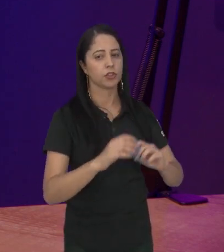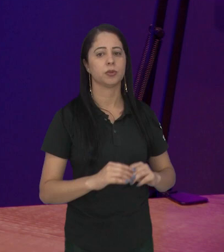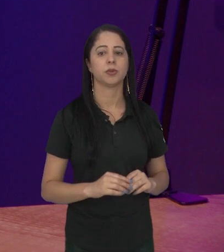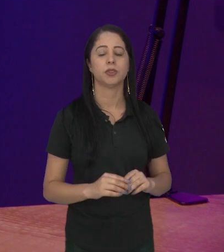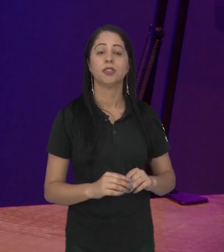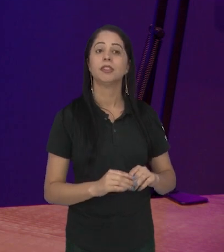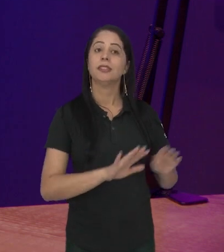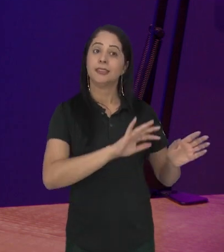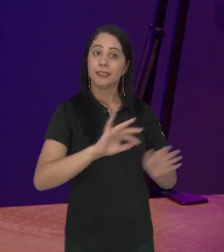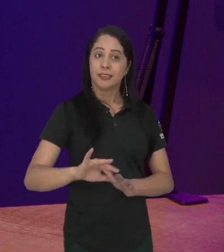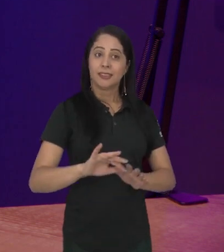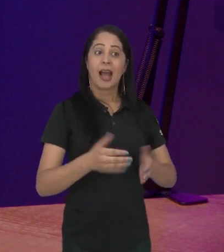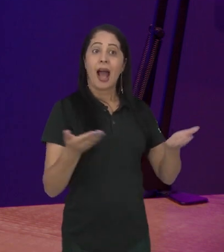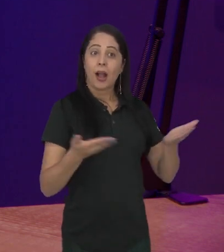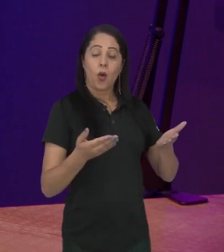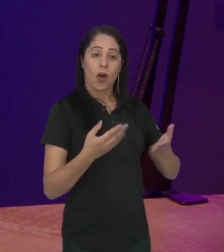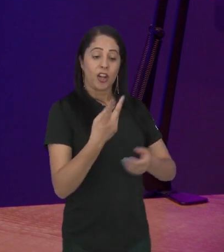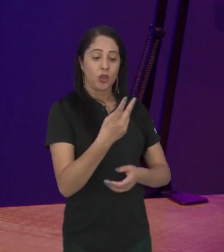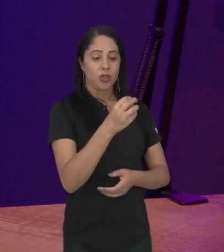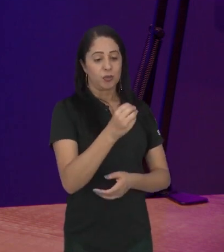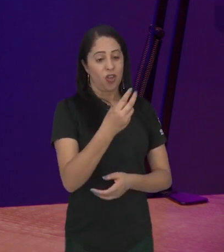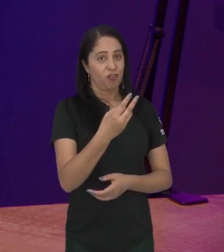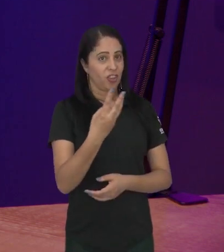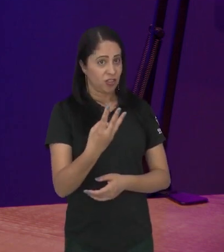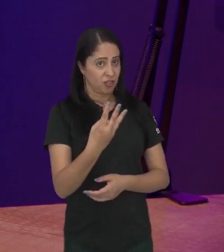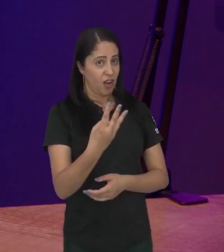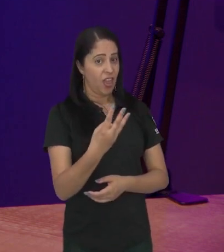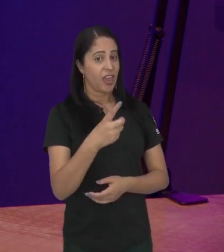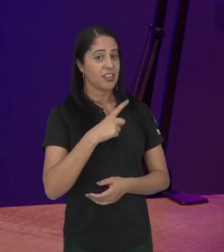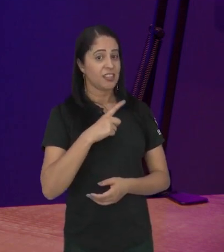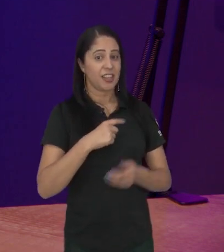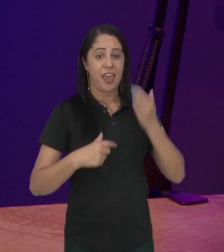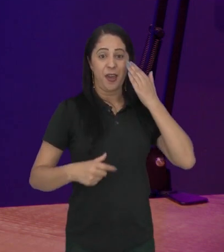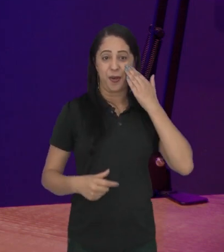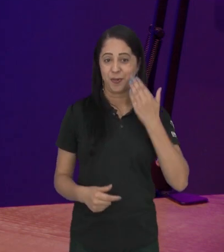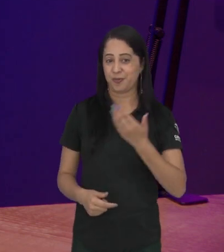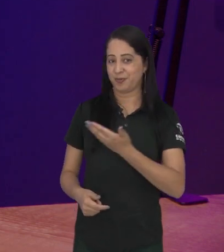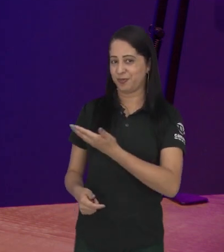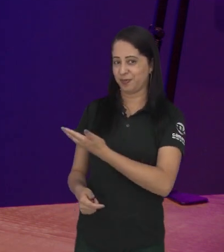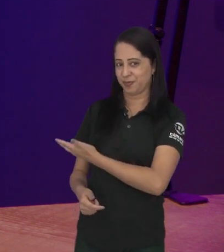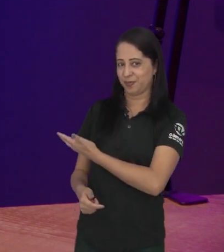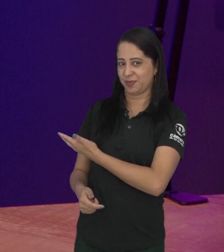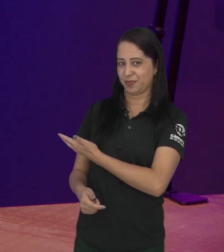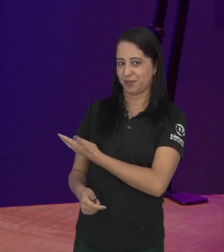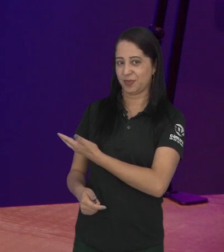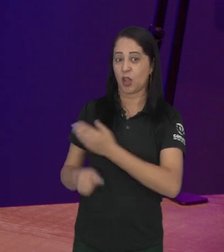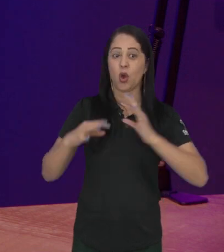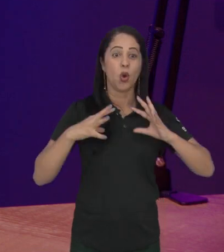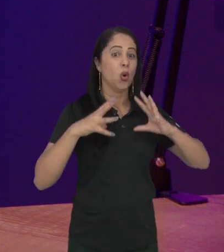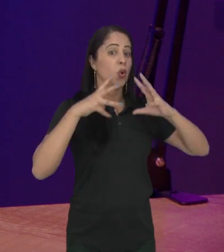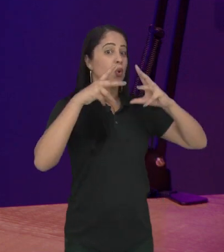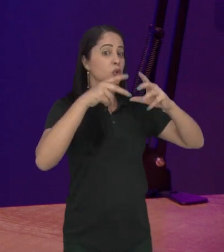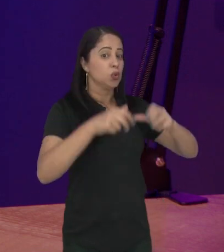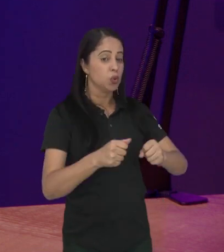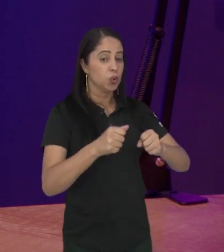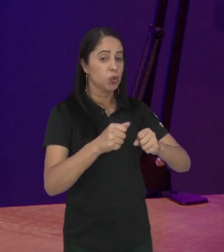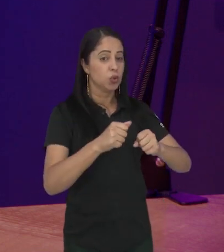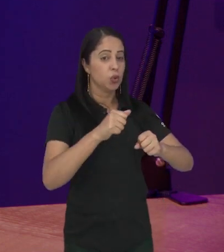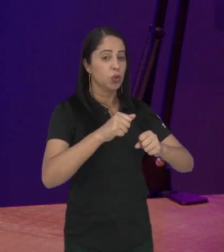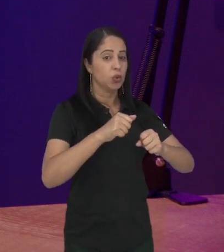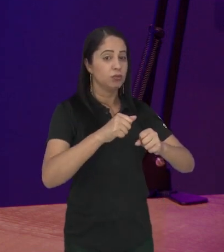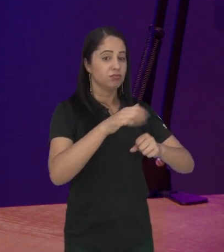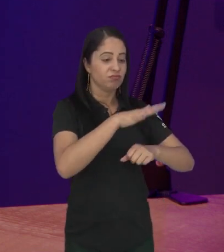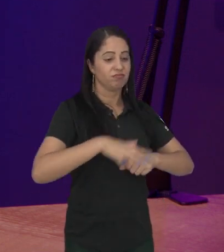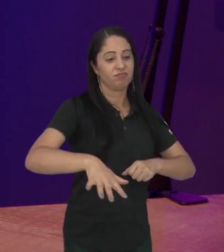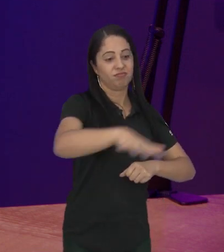então, né, a gente tem alguns destaques. E a gente estava falando, né, de Tudo em Todo Lugar ao mesmo tempo, então que está na frente, com mais indicações.